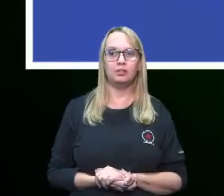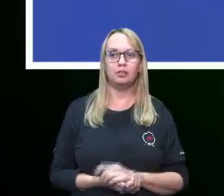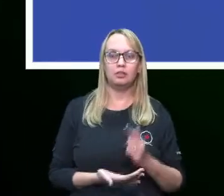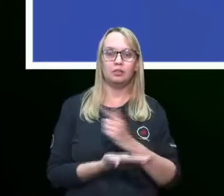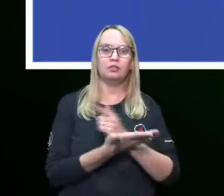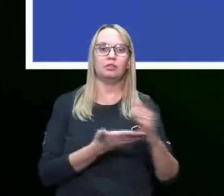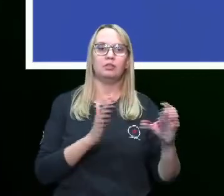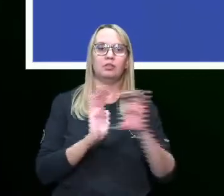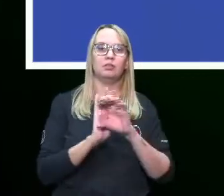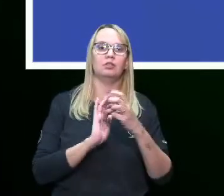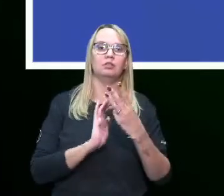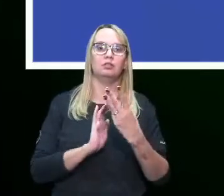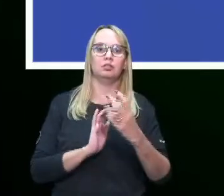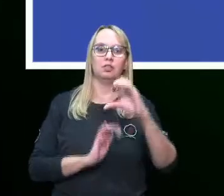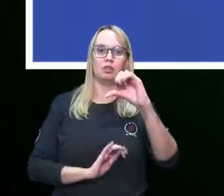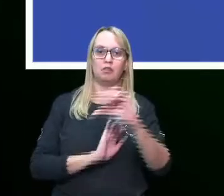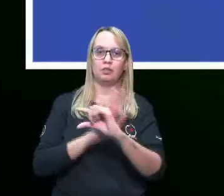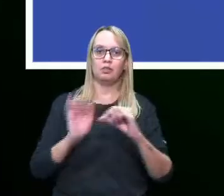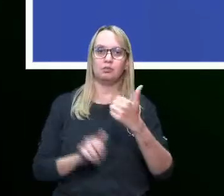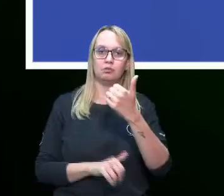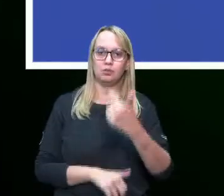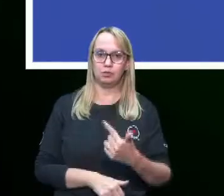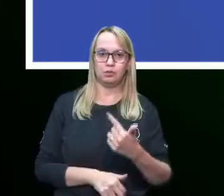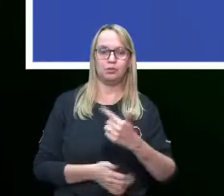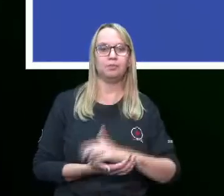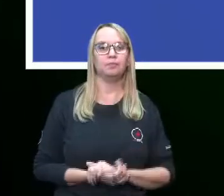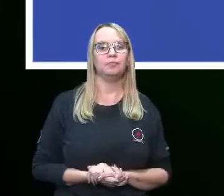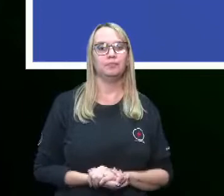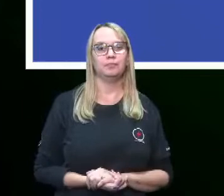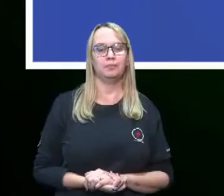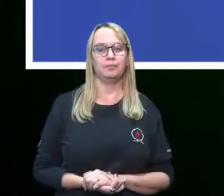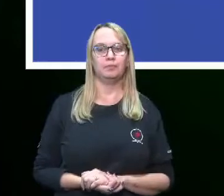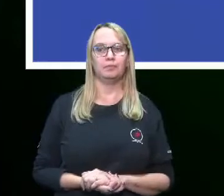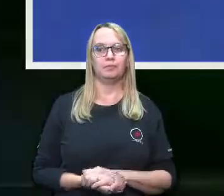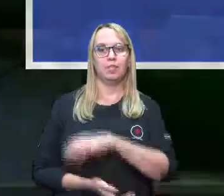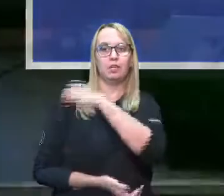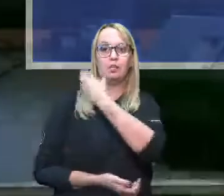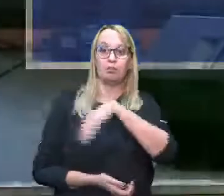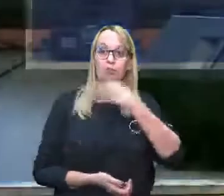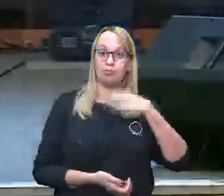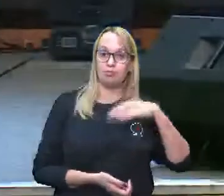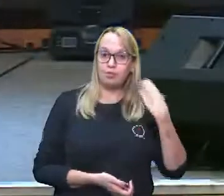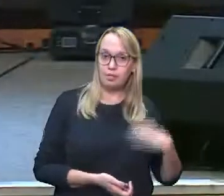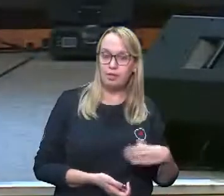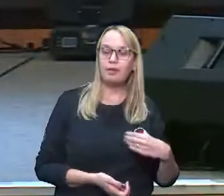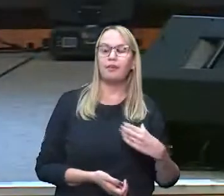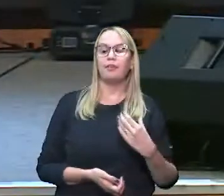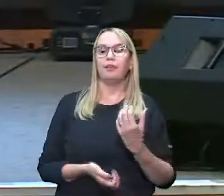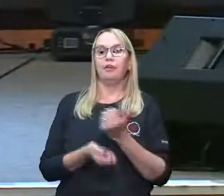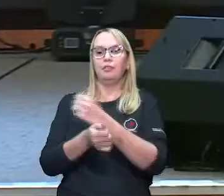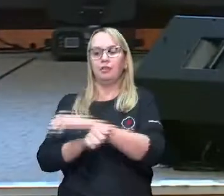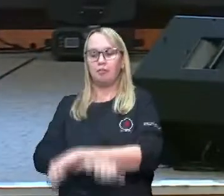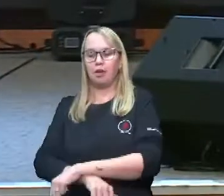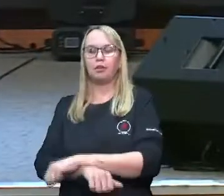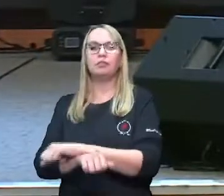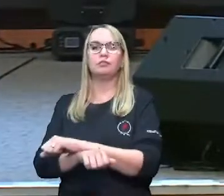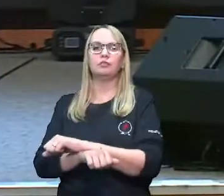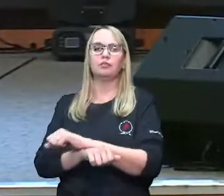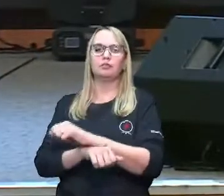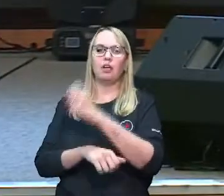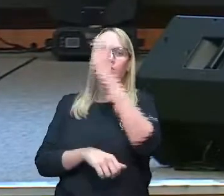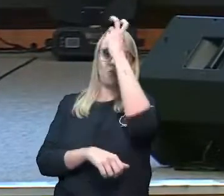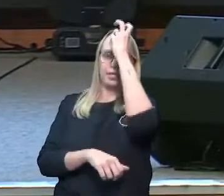Gênesis 39, versículo 1 e 2. José foi levado ao Egito e Potifar, oficial de